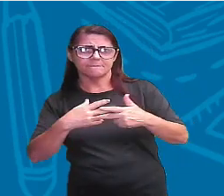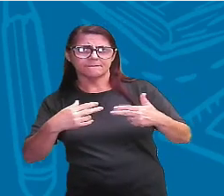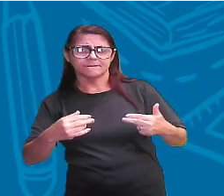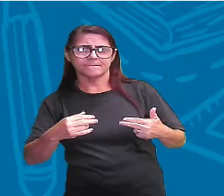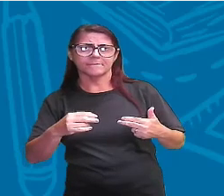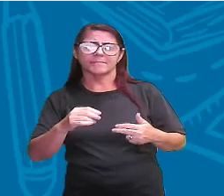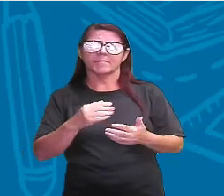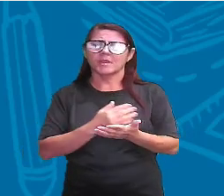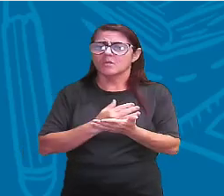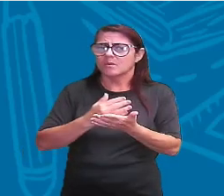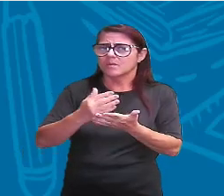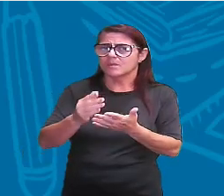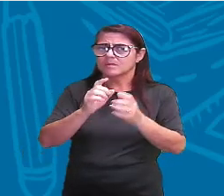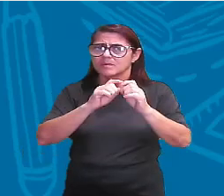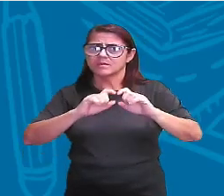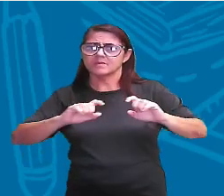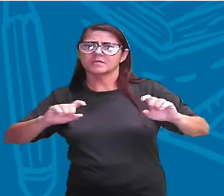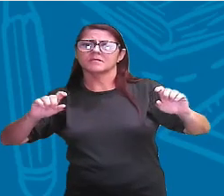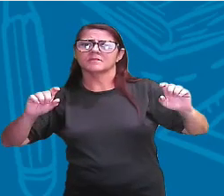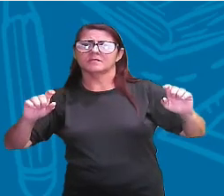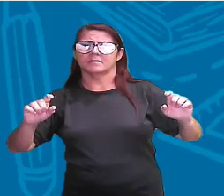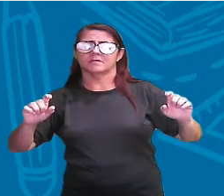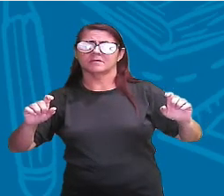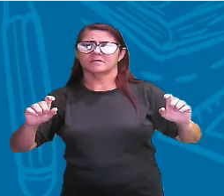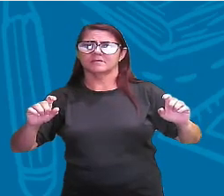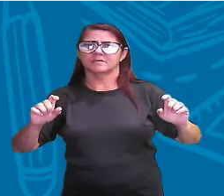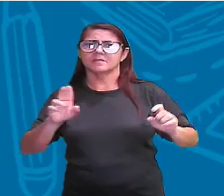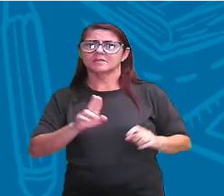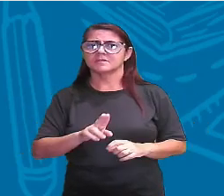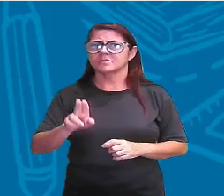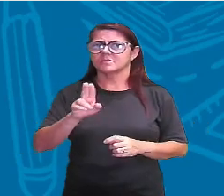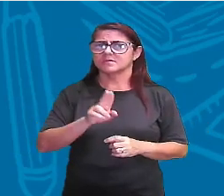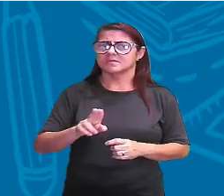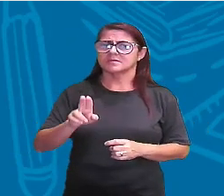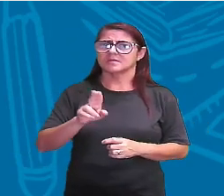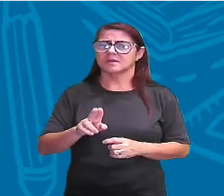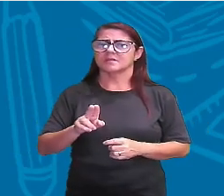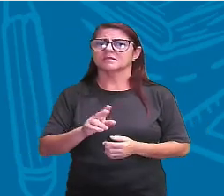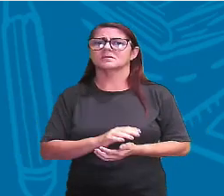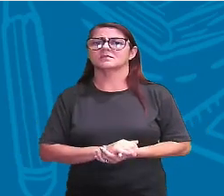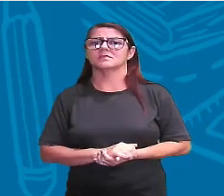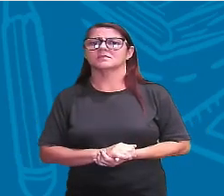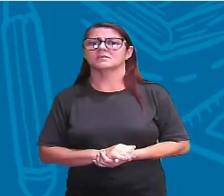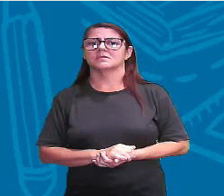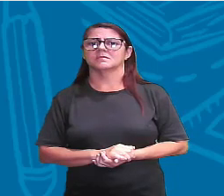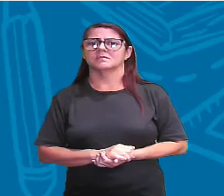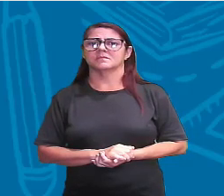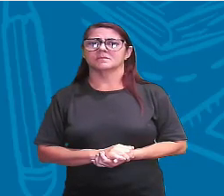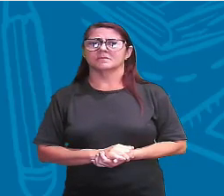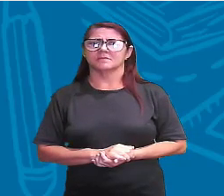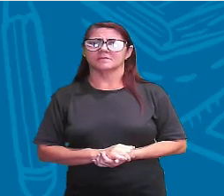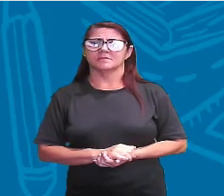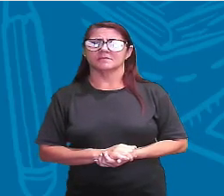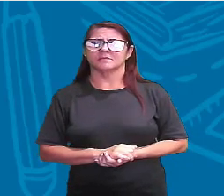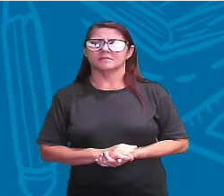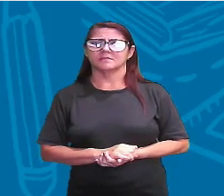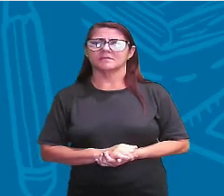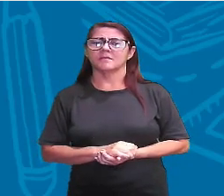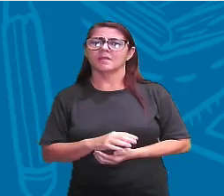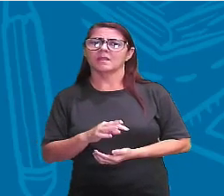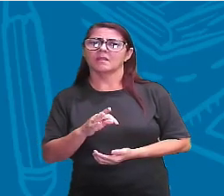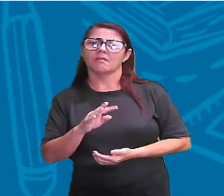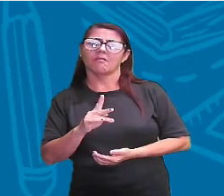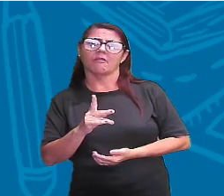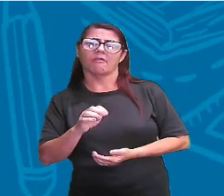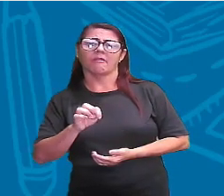um complemento de frase. Então, ele vai ser colocado como them e não como they. They é só